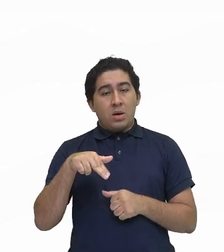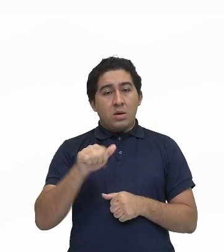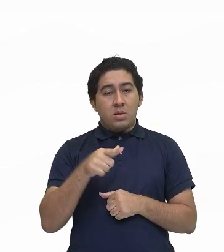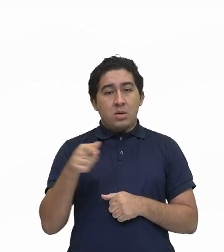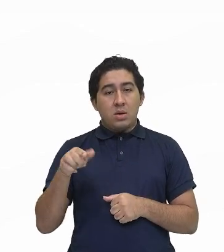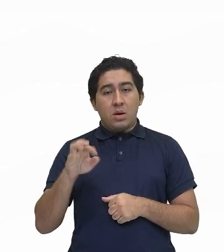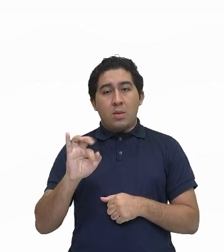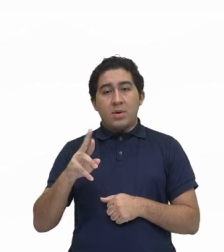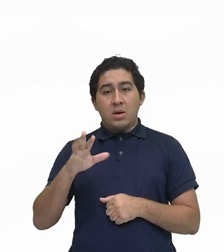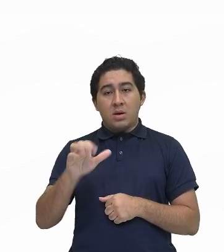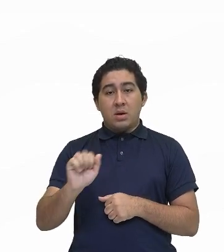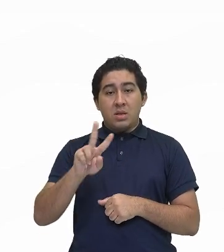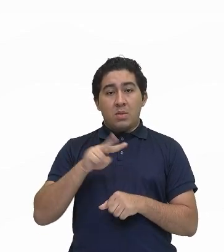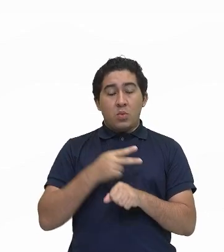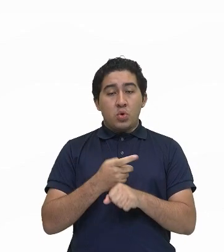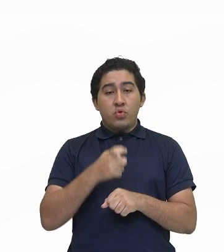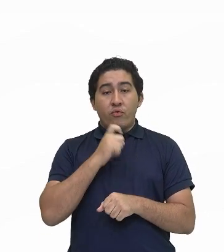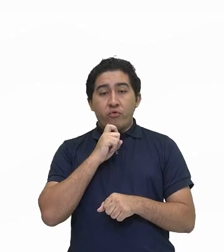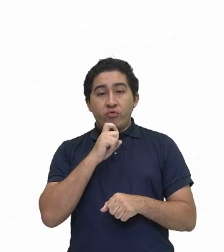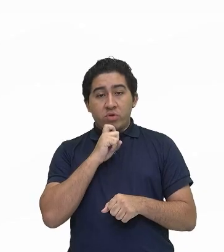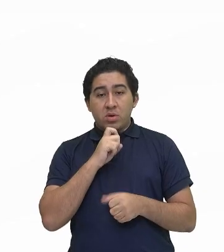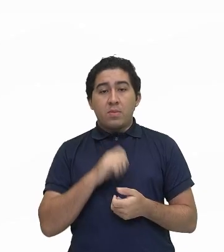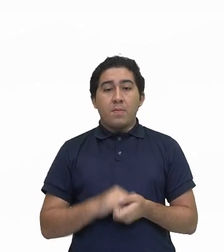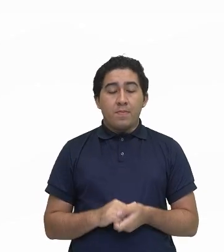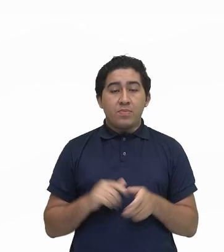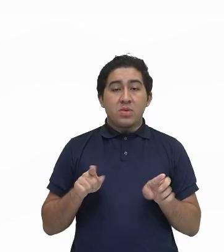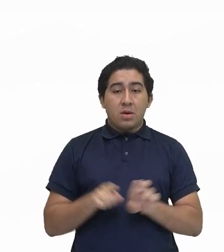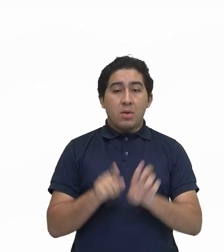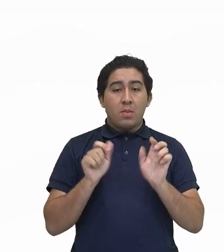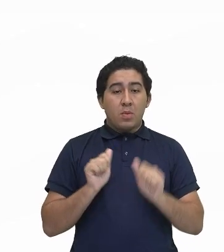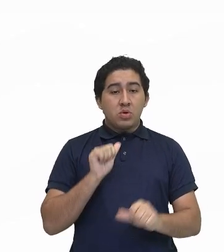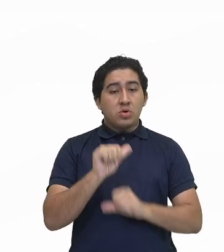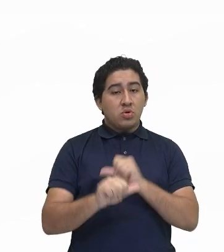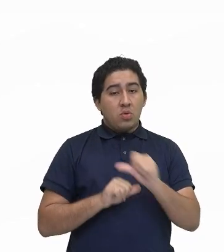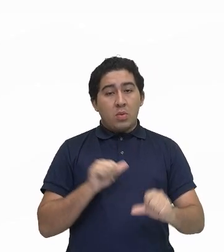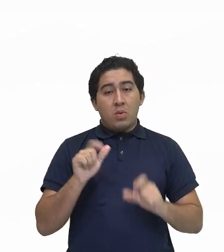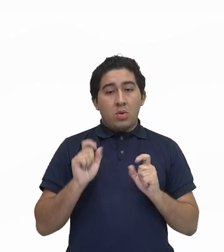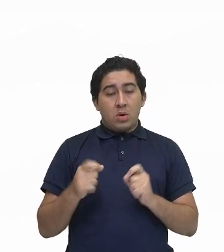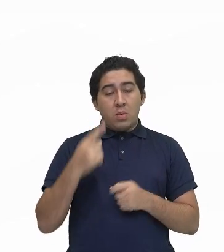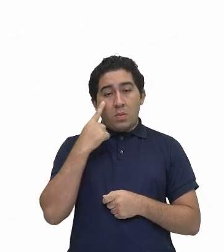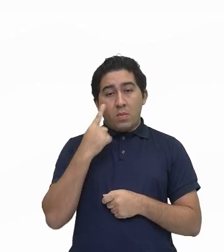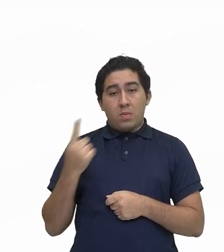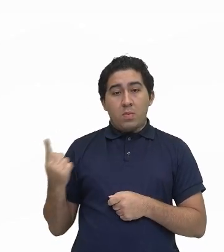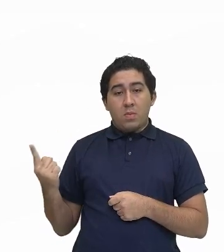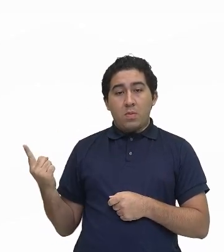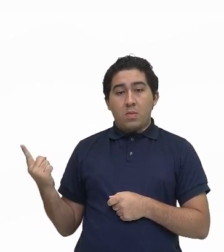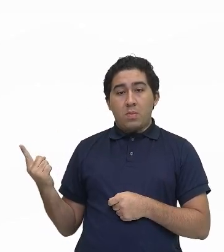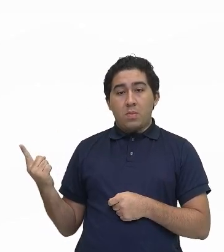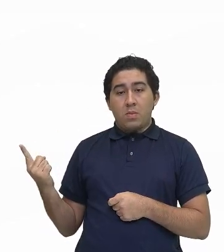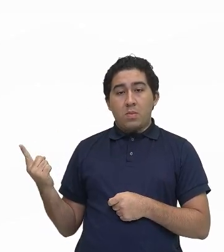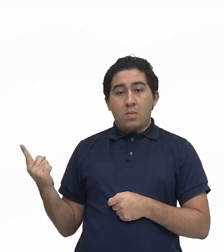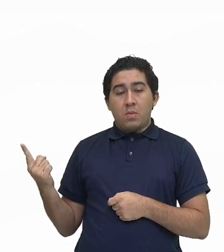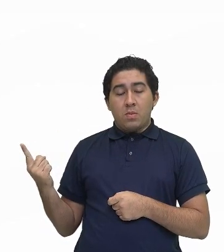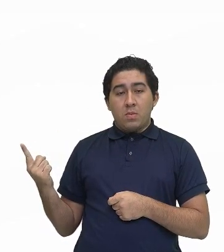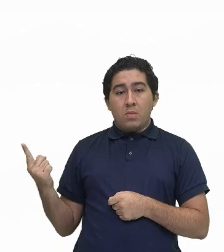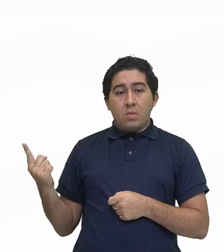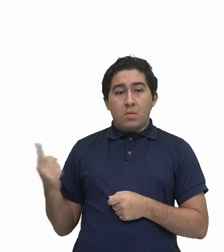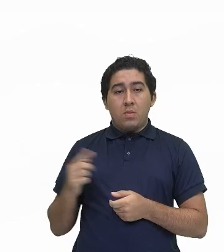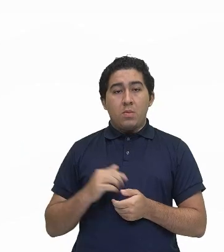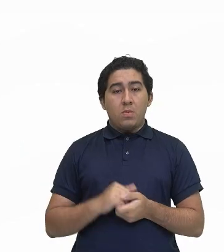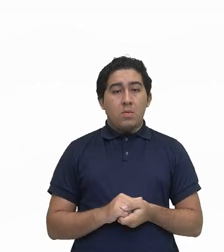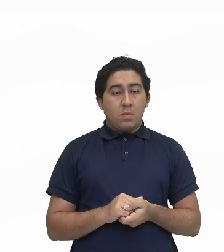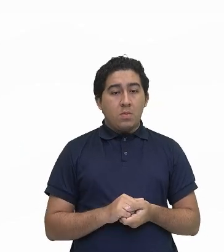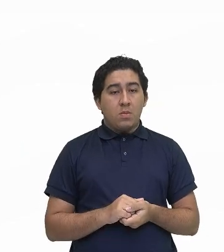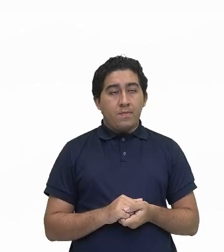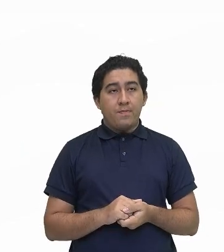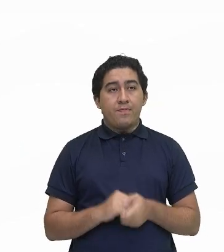tempo. E elas também se tornam gigantes vermelhas ou supergigantes vermelhas